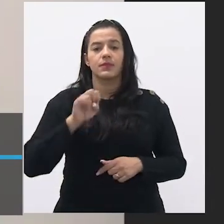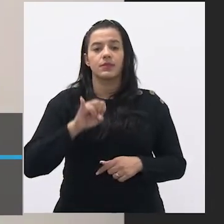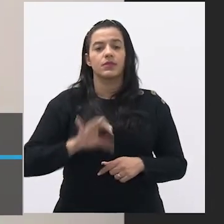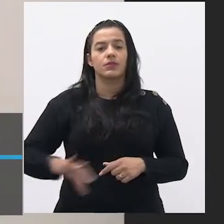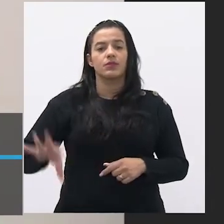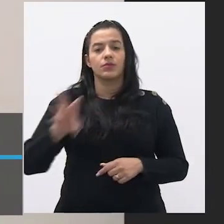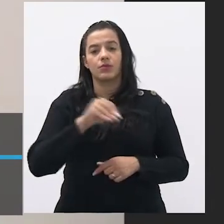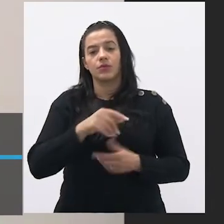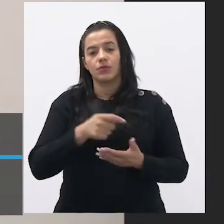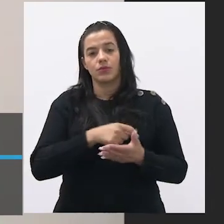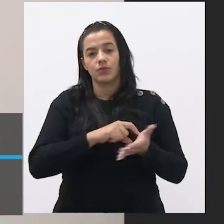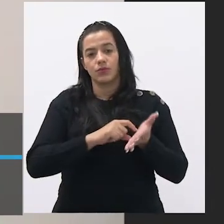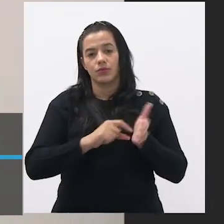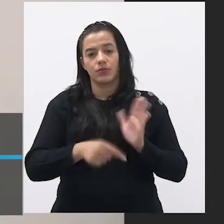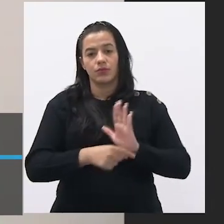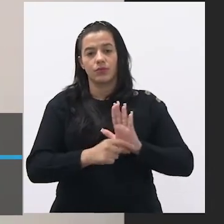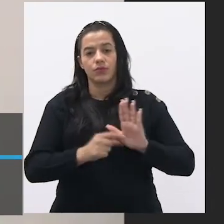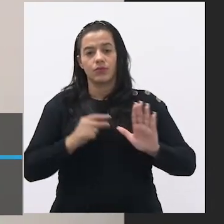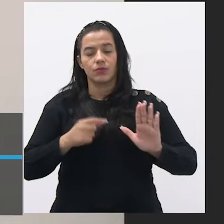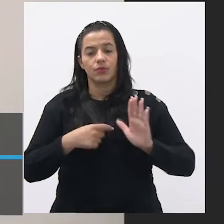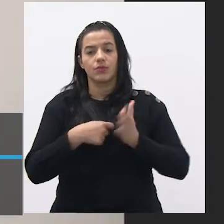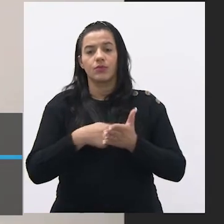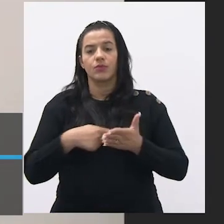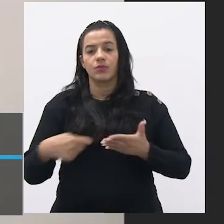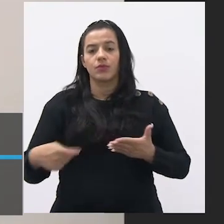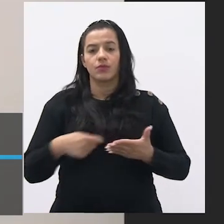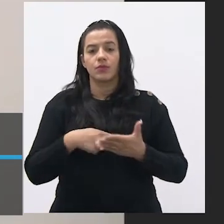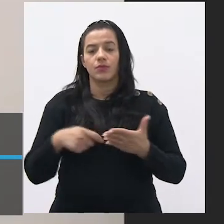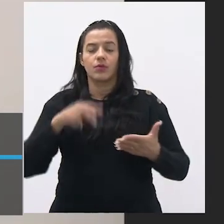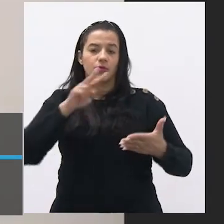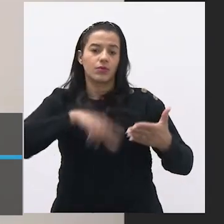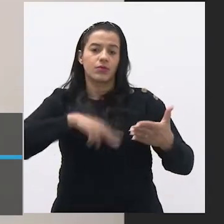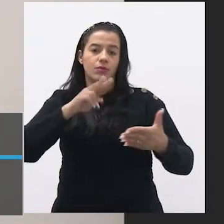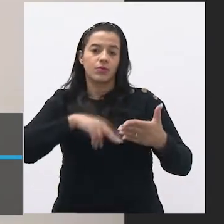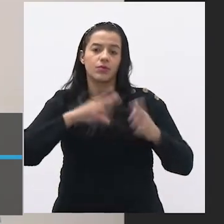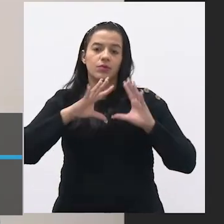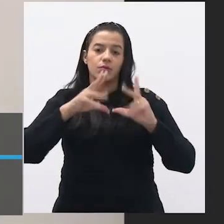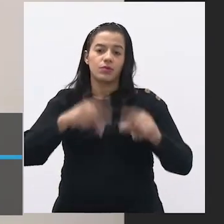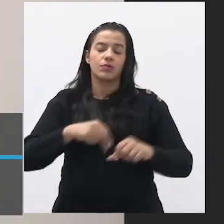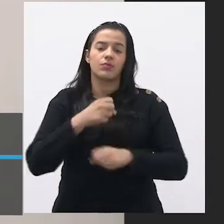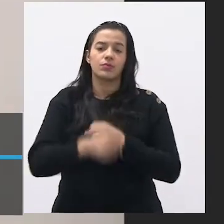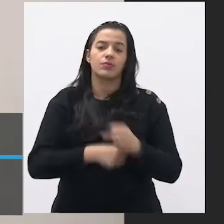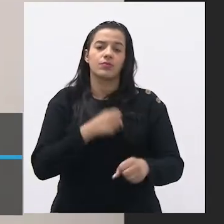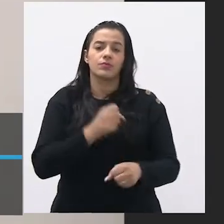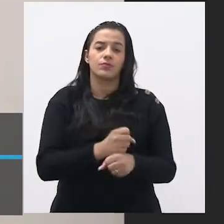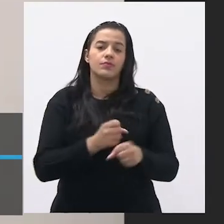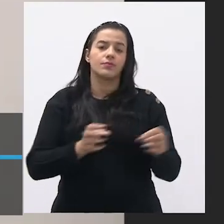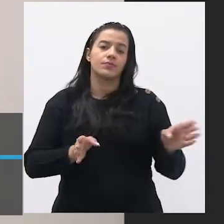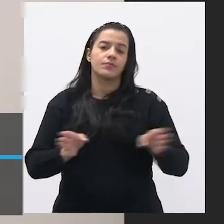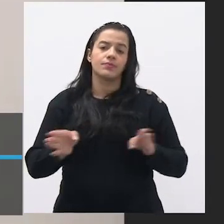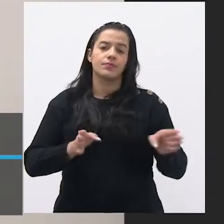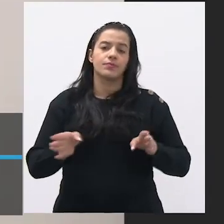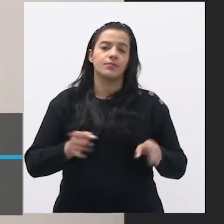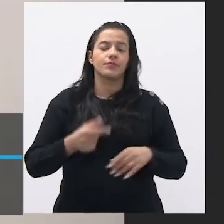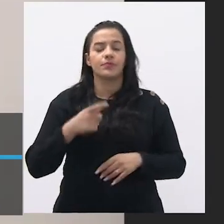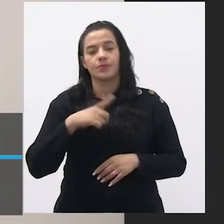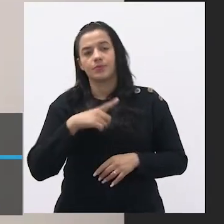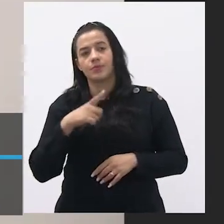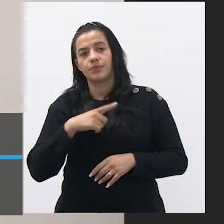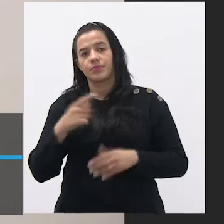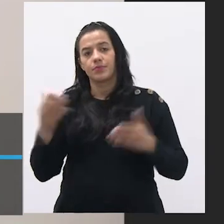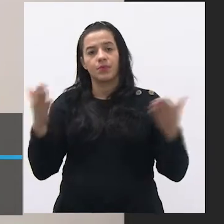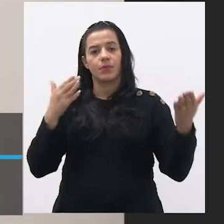que eu utilizo durante o ano, qual é o marcador de gênero? Né? Será que isso está equiparado? Ou será que eu utilizo